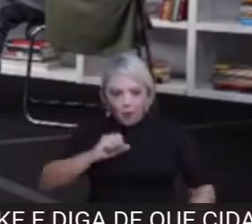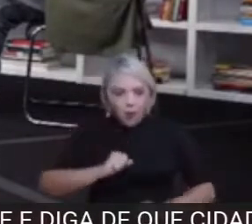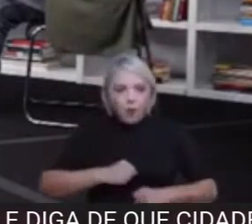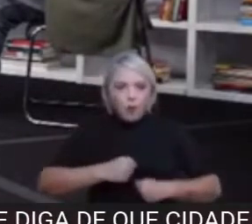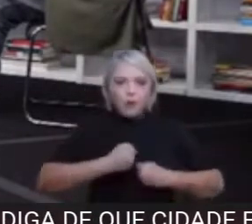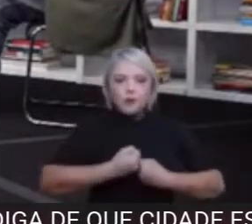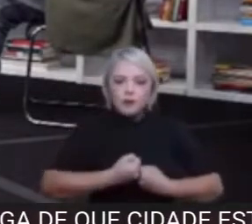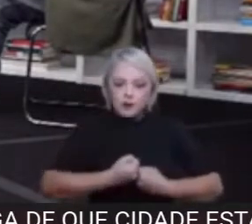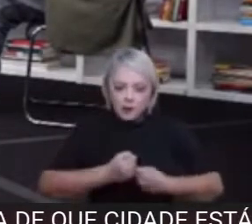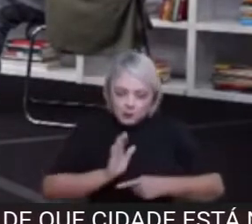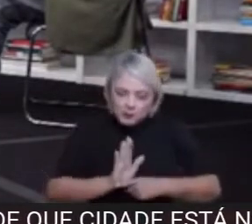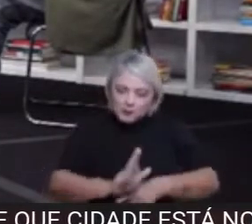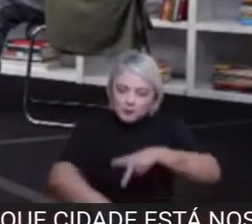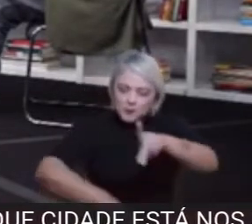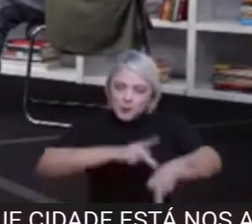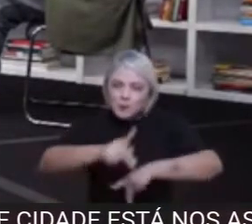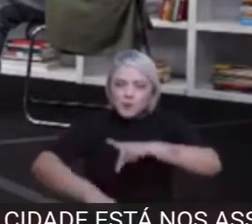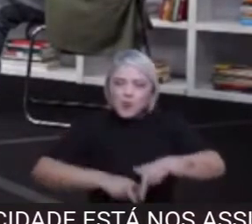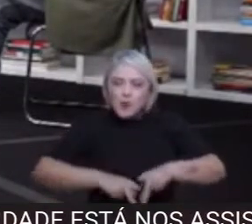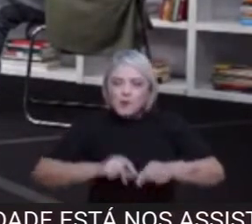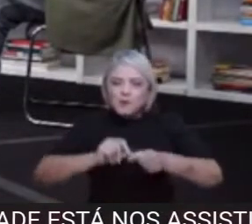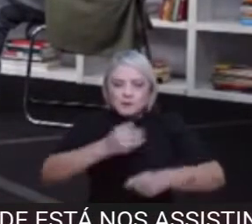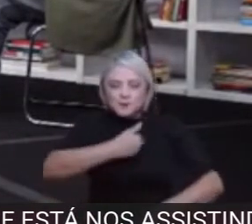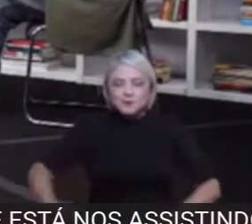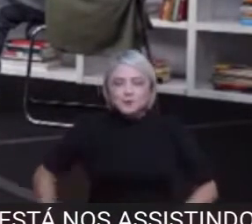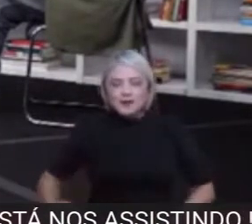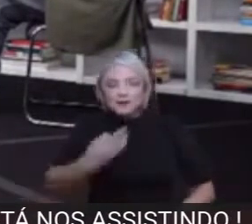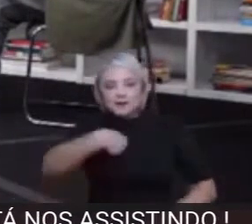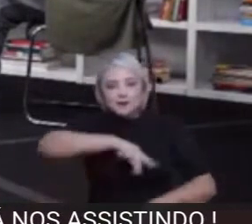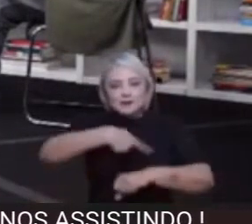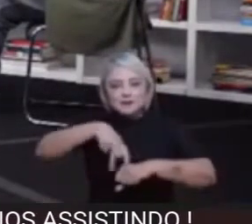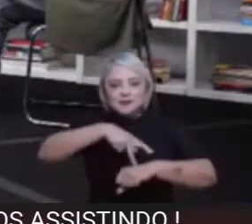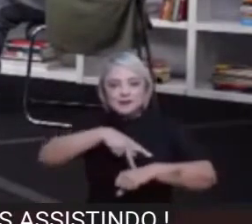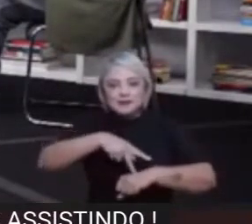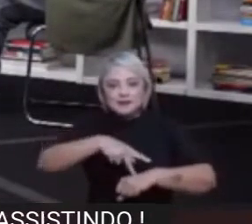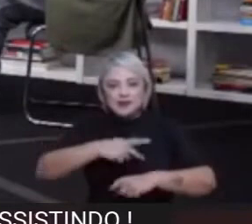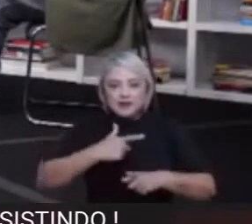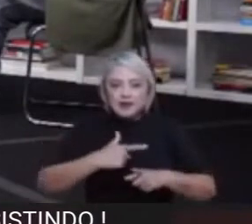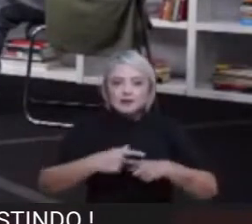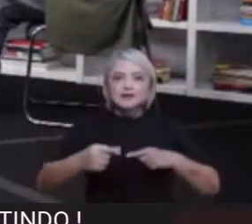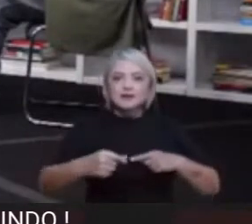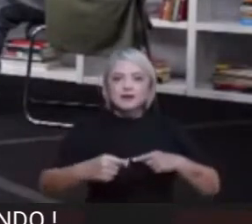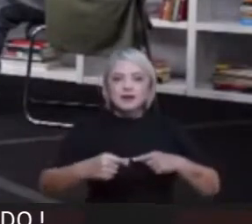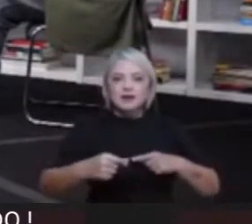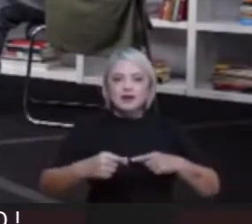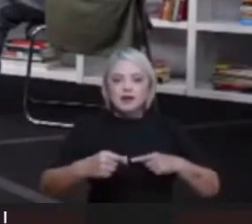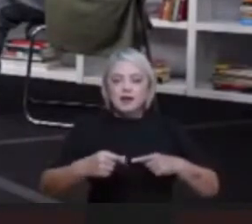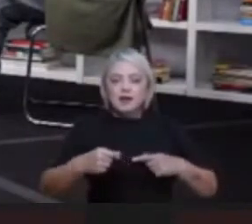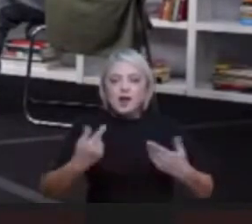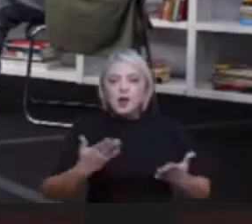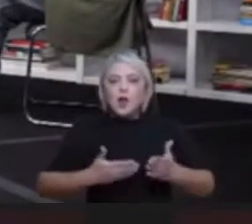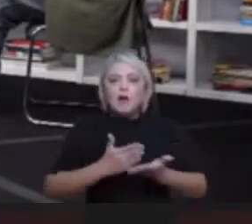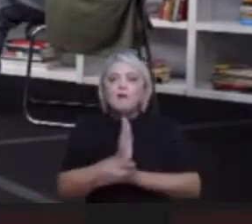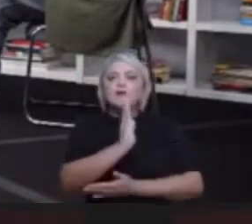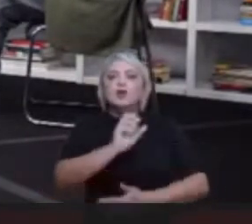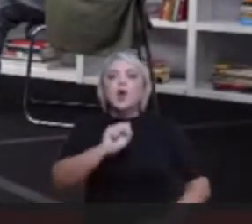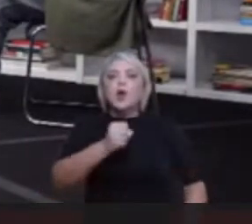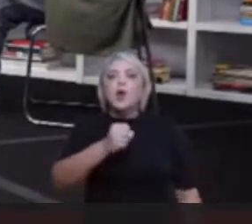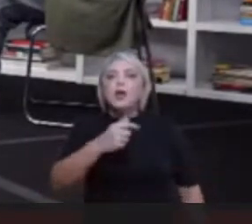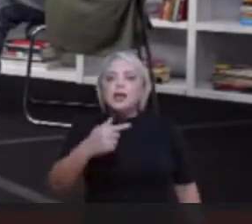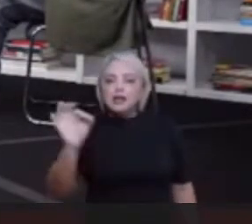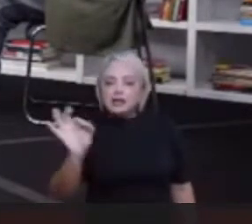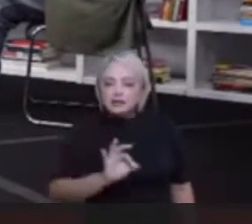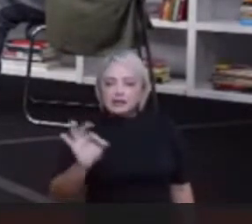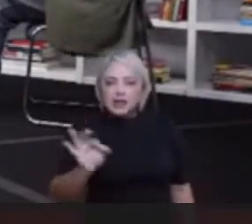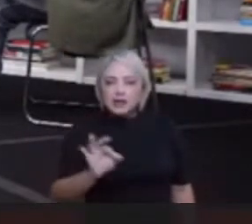povo, fazer o governo que nós fizemos nesse país, sair... Sabe, com a aprovação de 87% de bom e